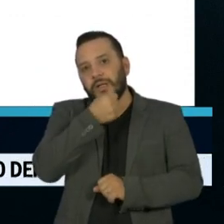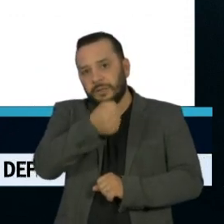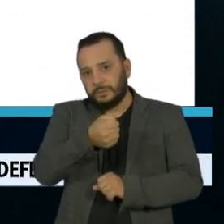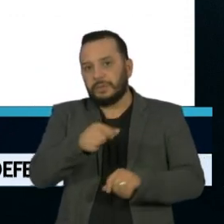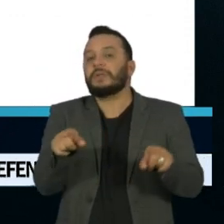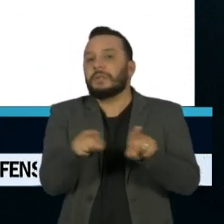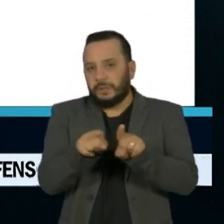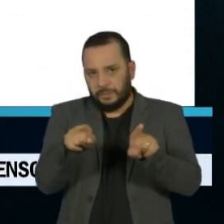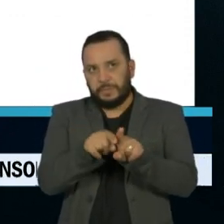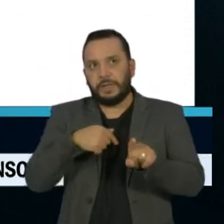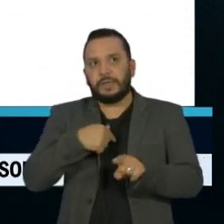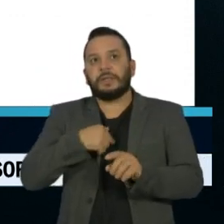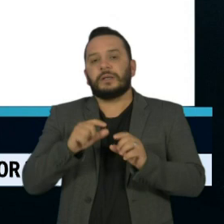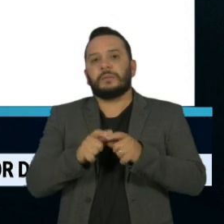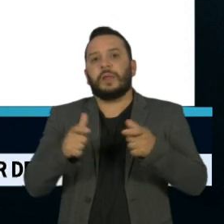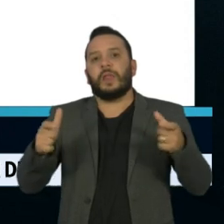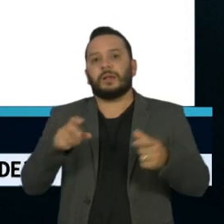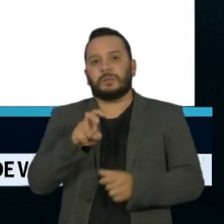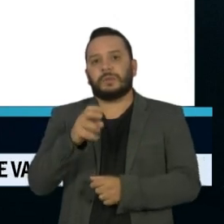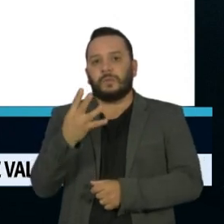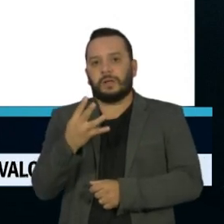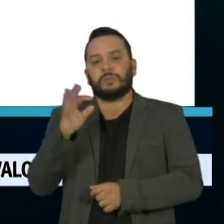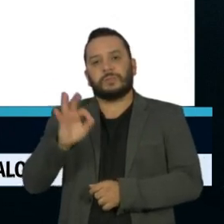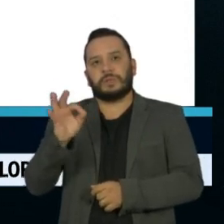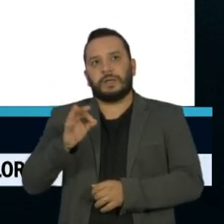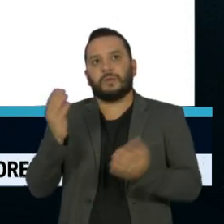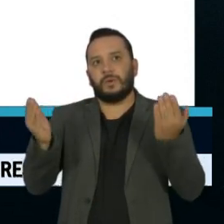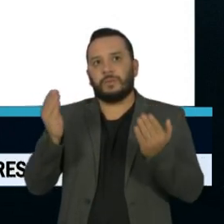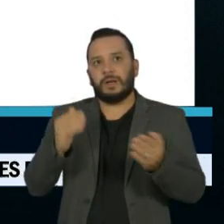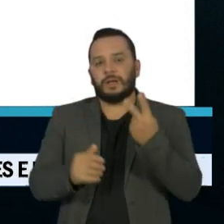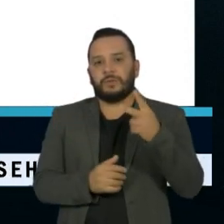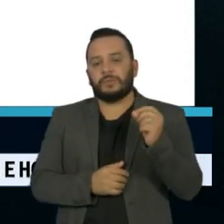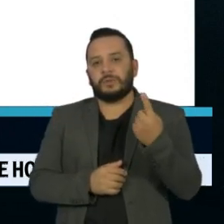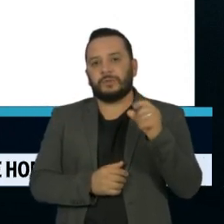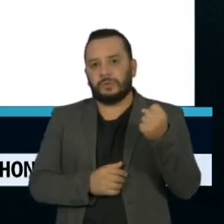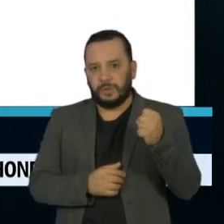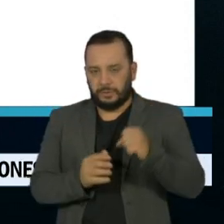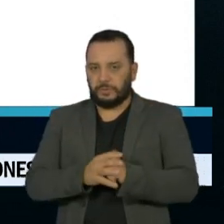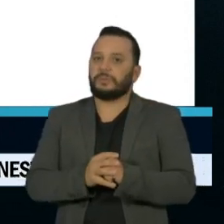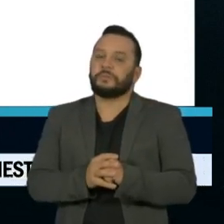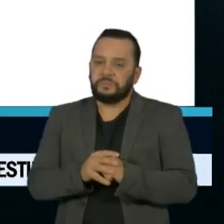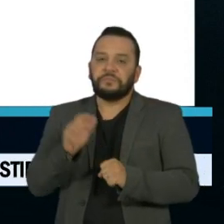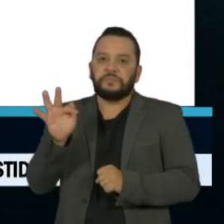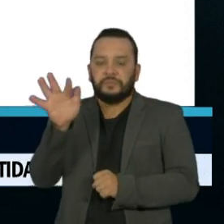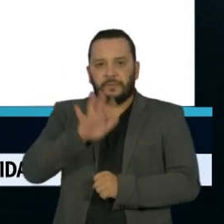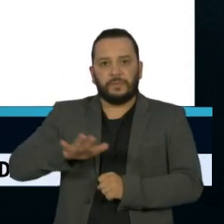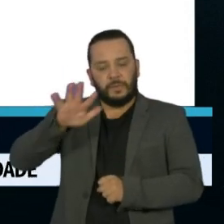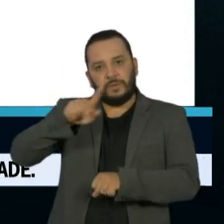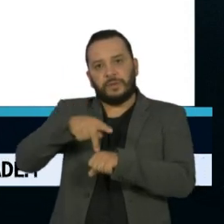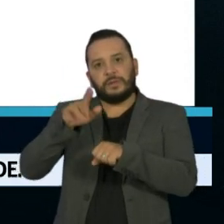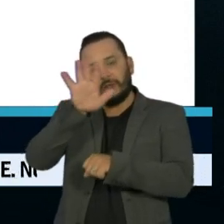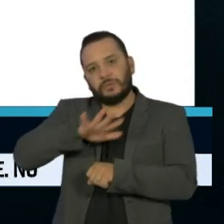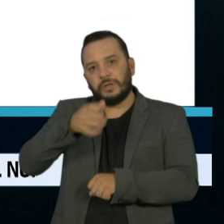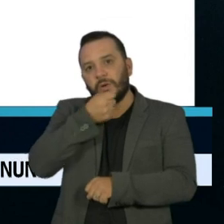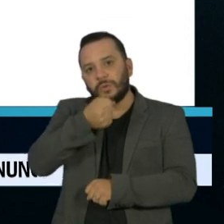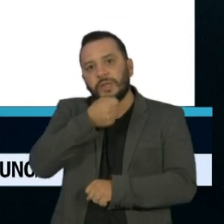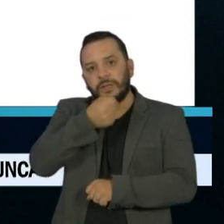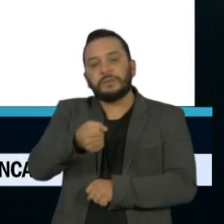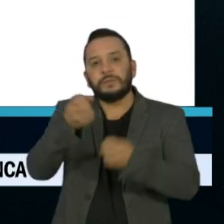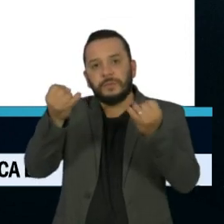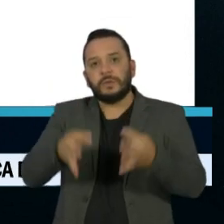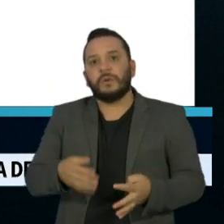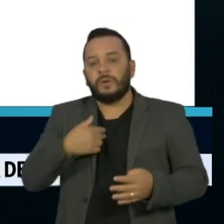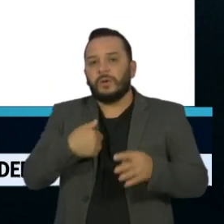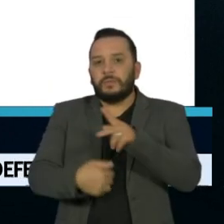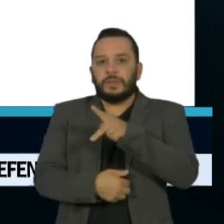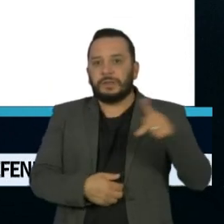de 54% em relação a 2018. Segundo a Federação Nacional dos Jornalistas, o